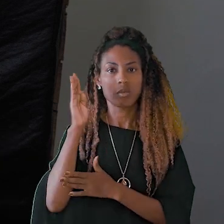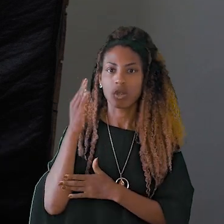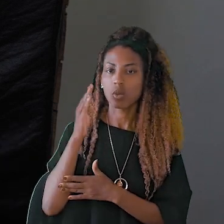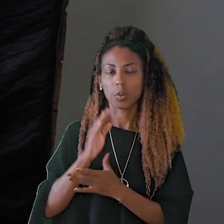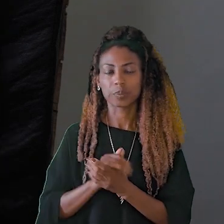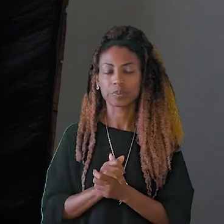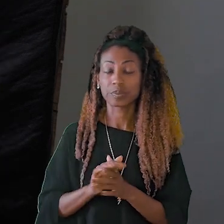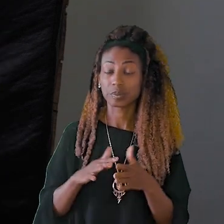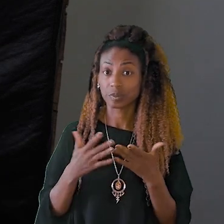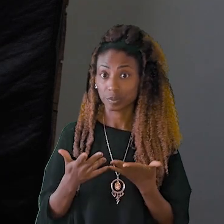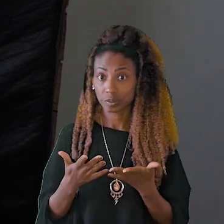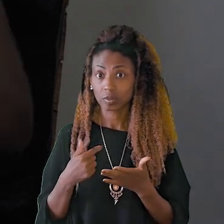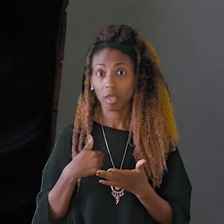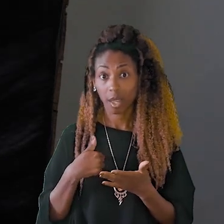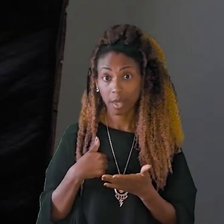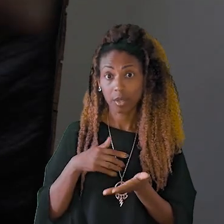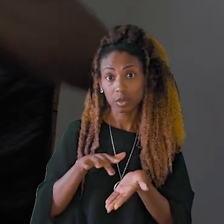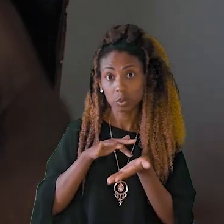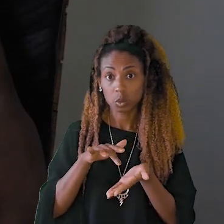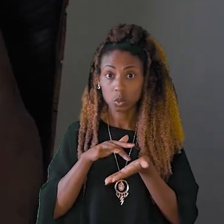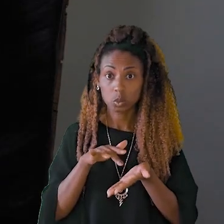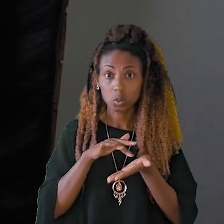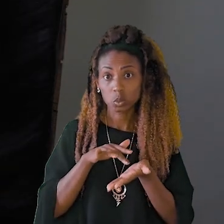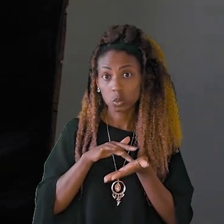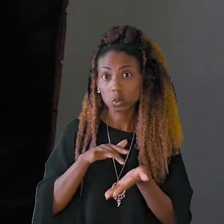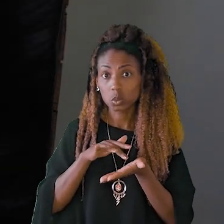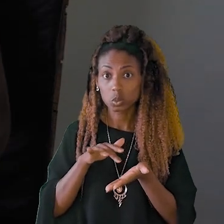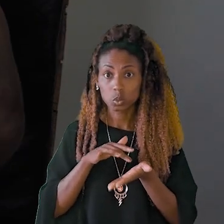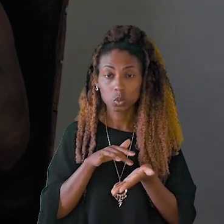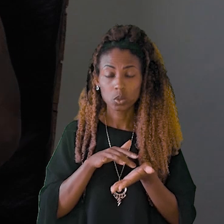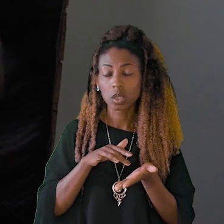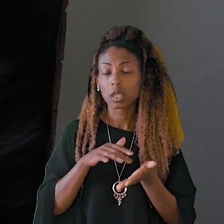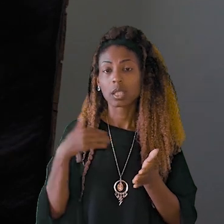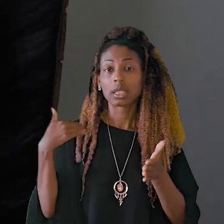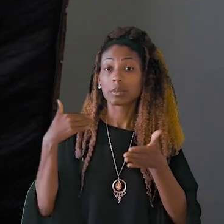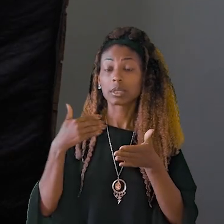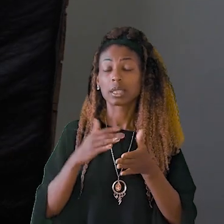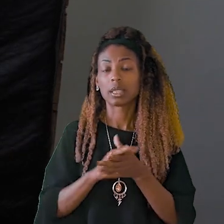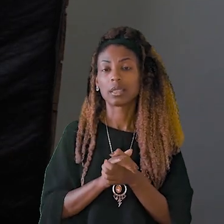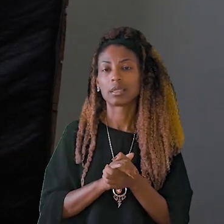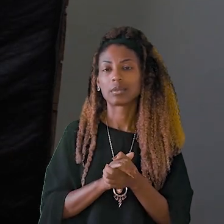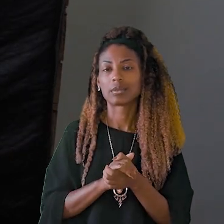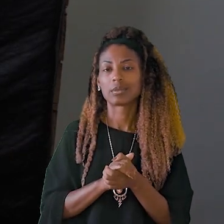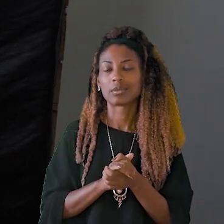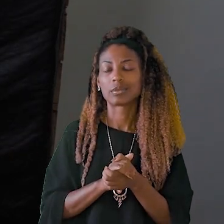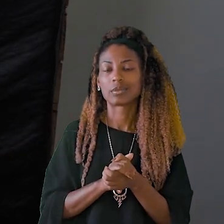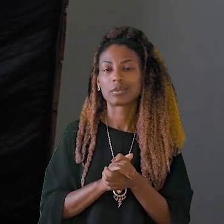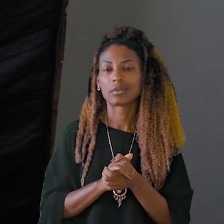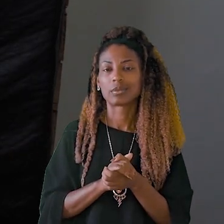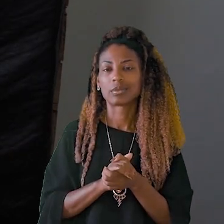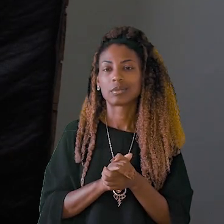noite. Então eu que seria a DJ que tocaria o álbum, com o Everybody Rush e todo esse processo. Então, a Globo falou